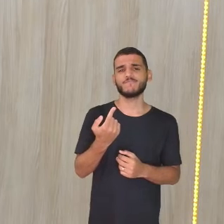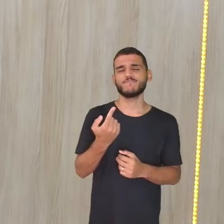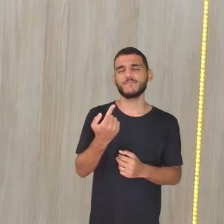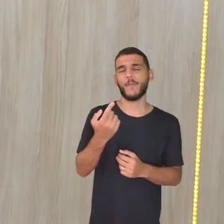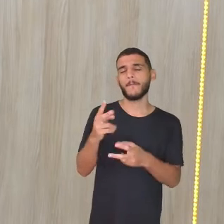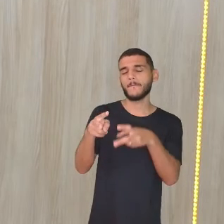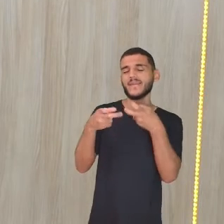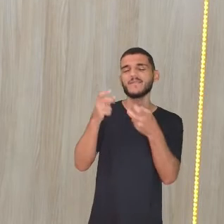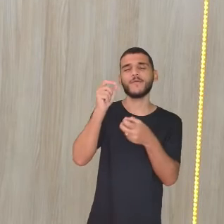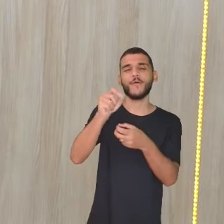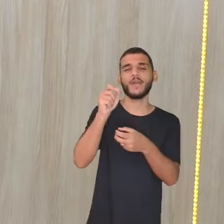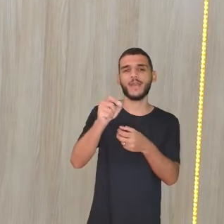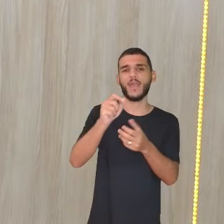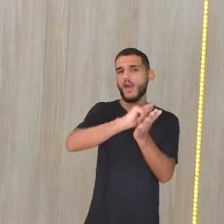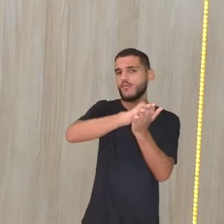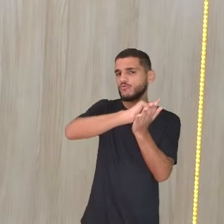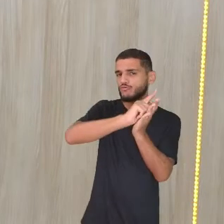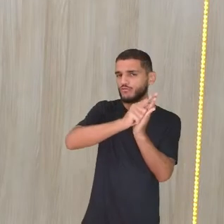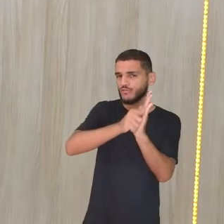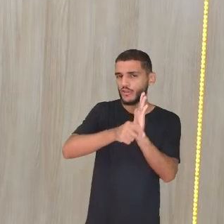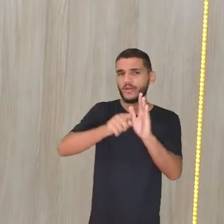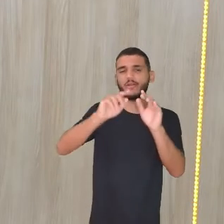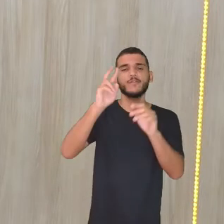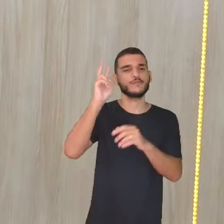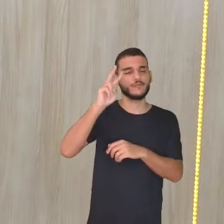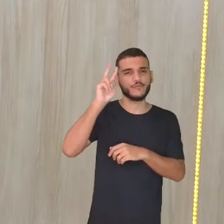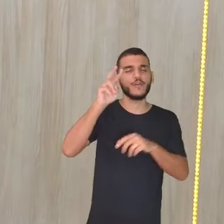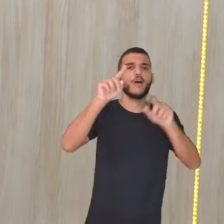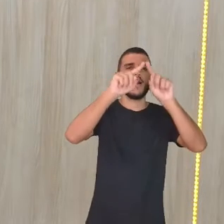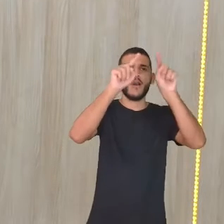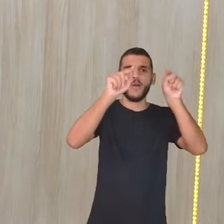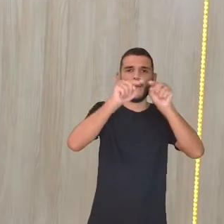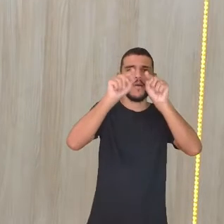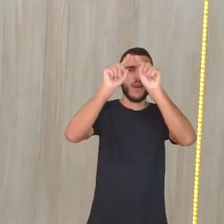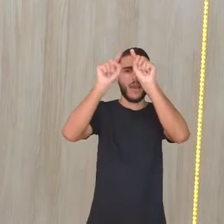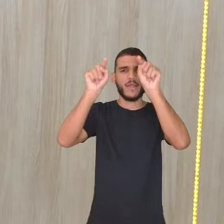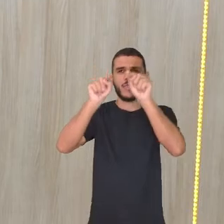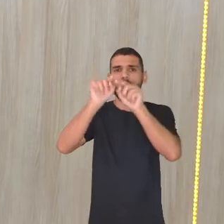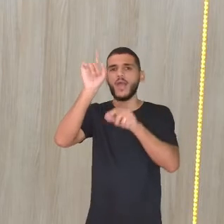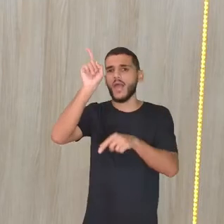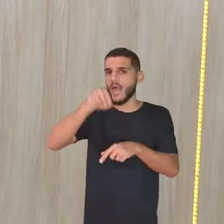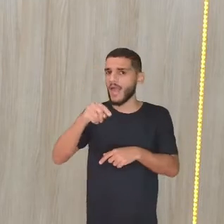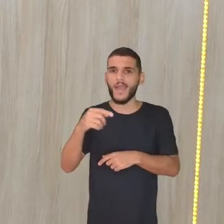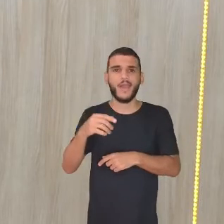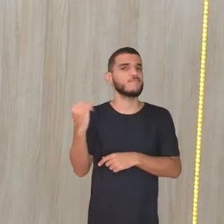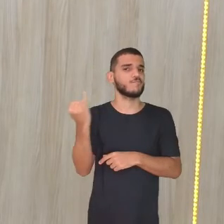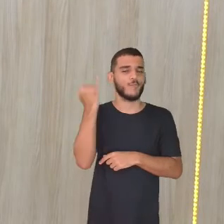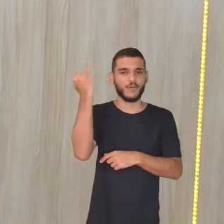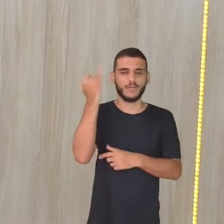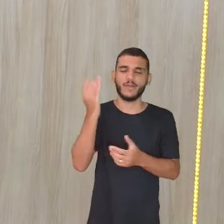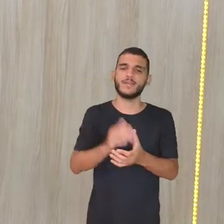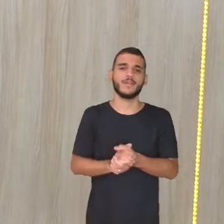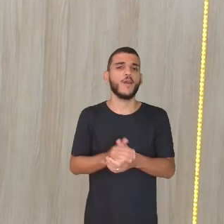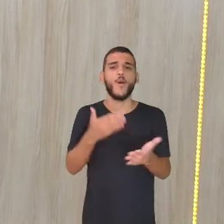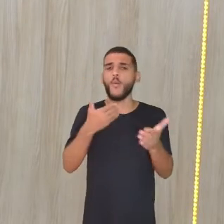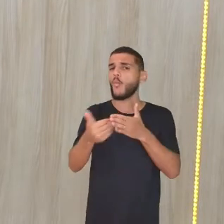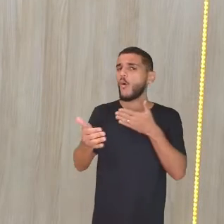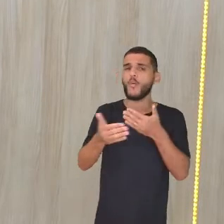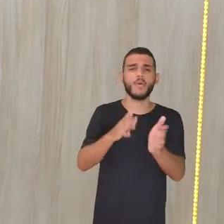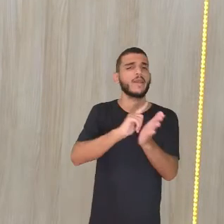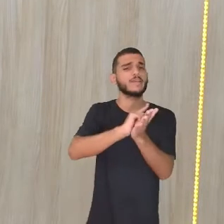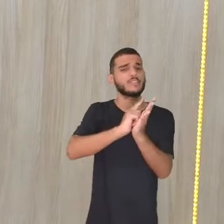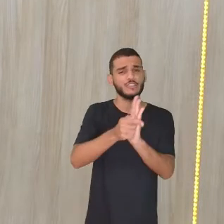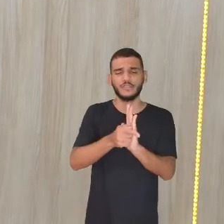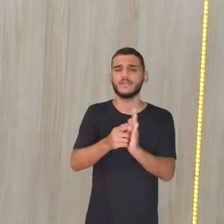desse gênero. Então, leiam histórias em quadrinhos, tá? Seja da Turma da Mônica, seja de qualquer